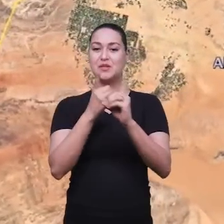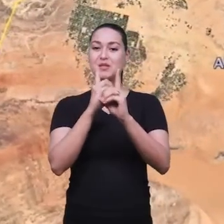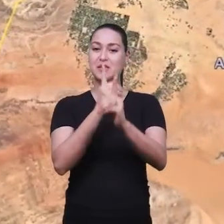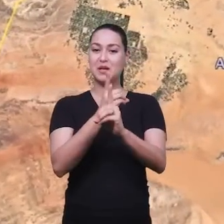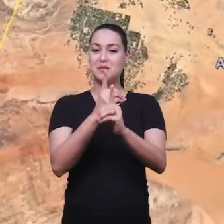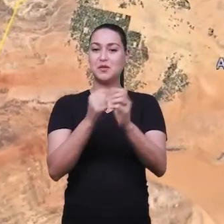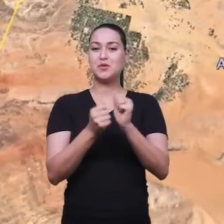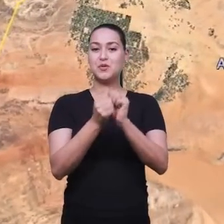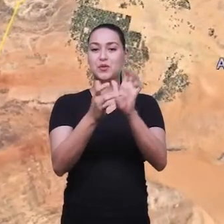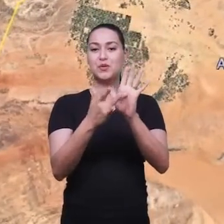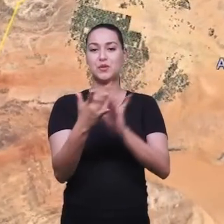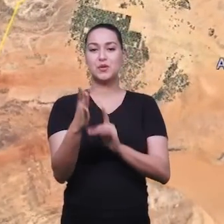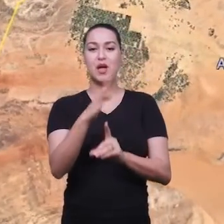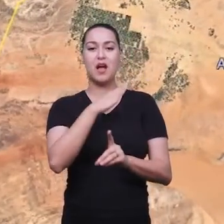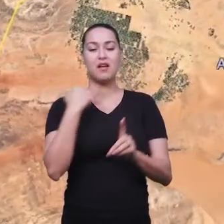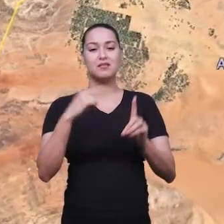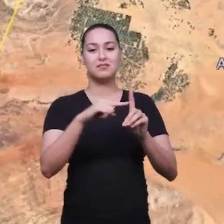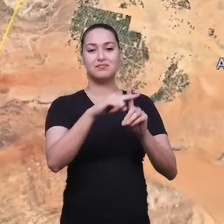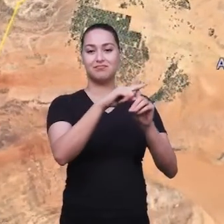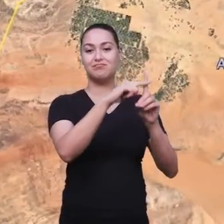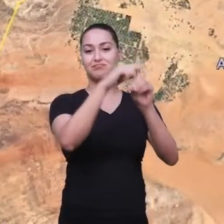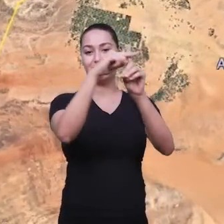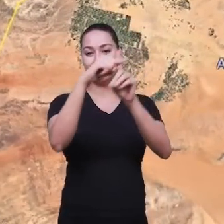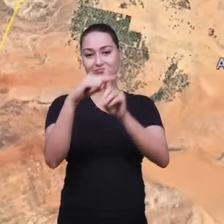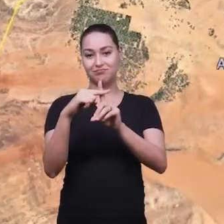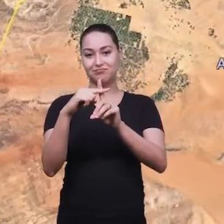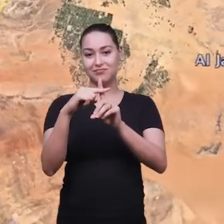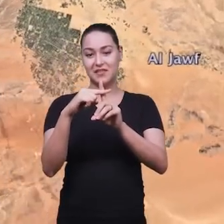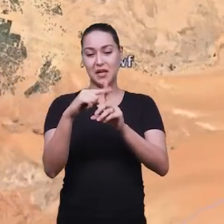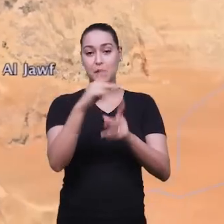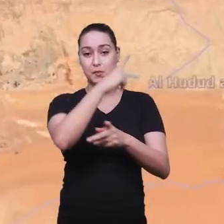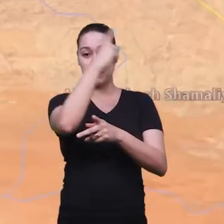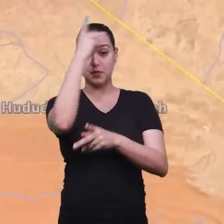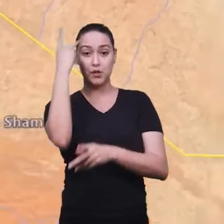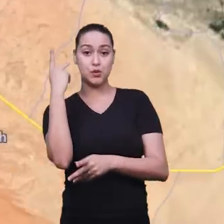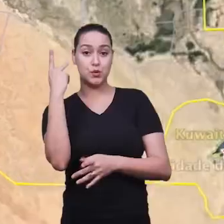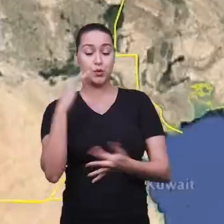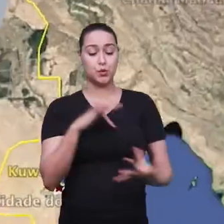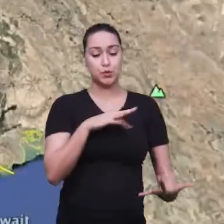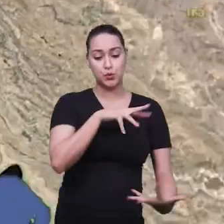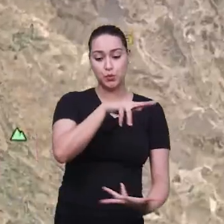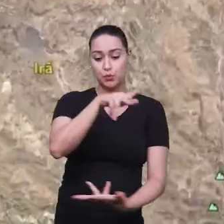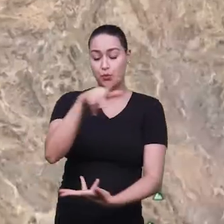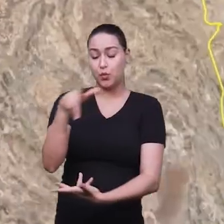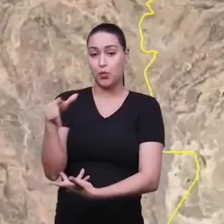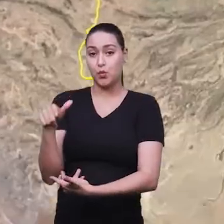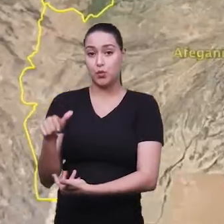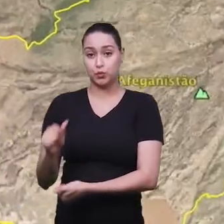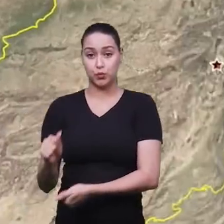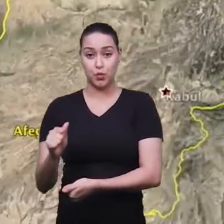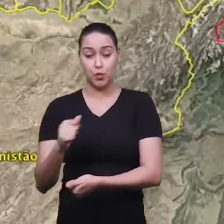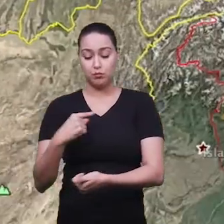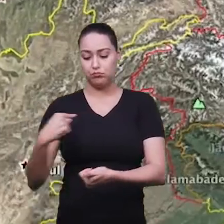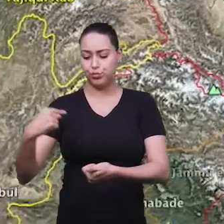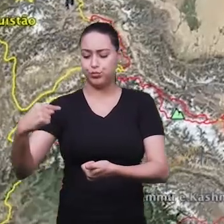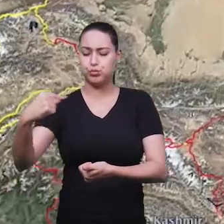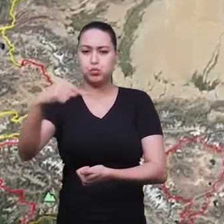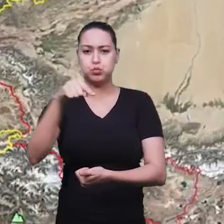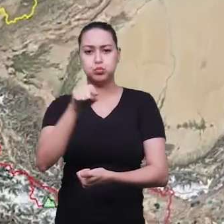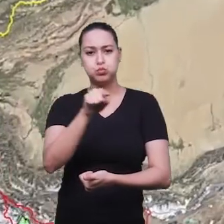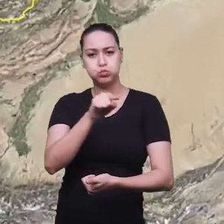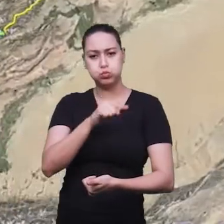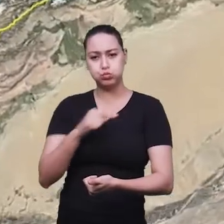na véspera de sua morte na cruz do Calvário. Pessoas de todas as partes do mundo têm sido alcançadas